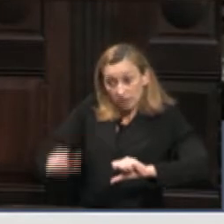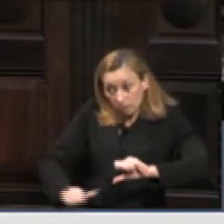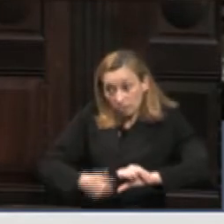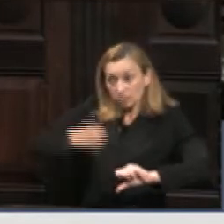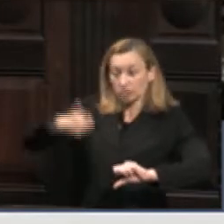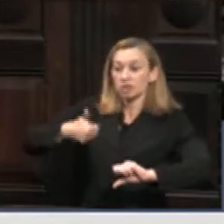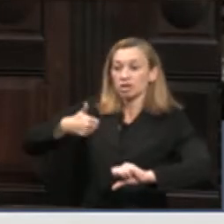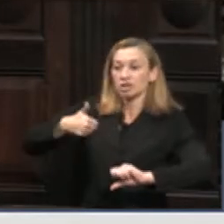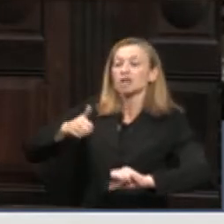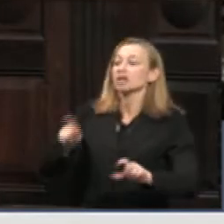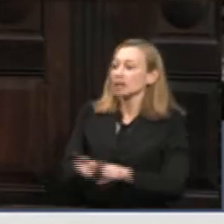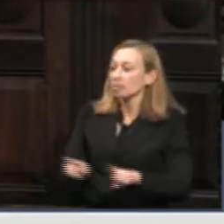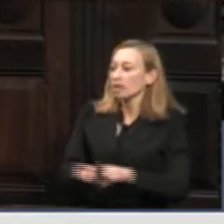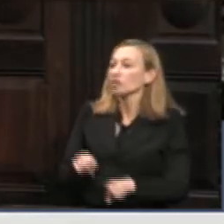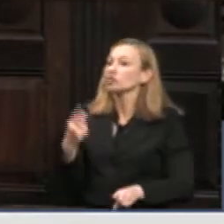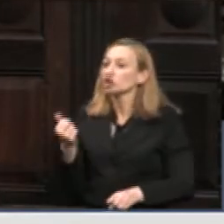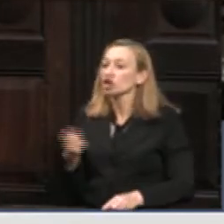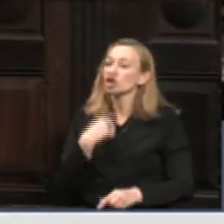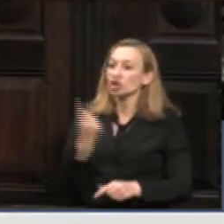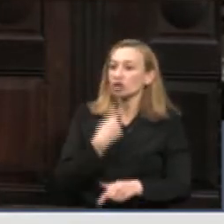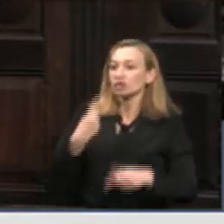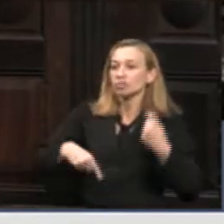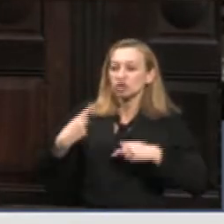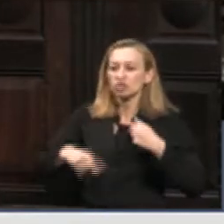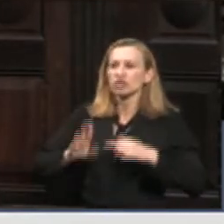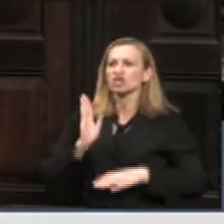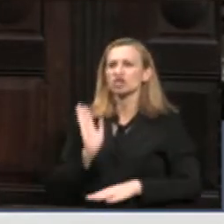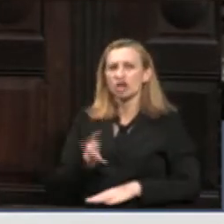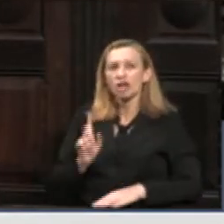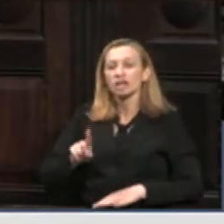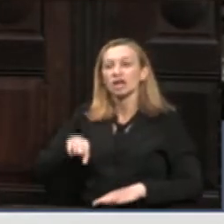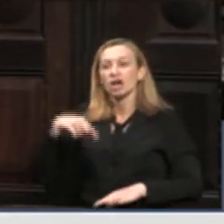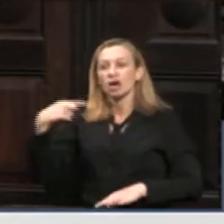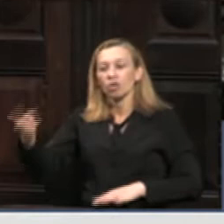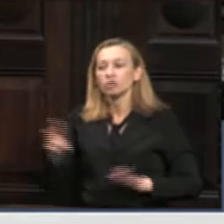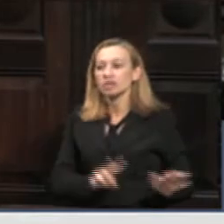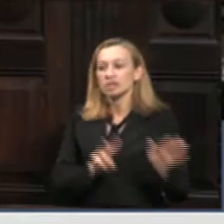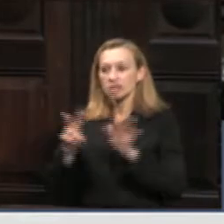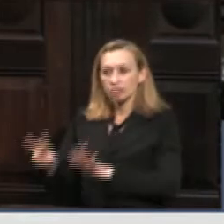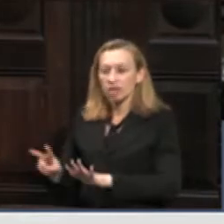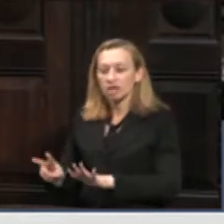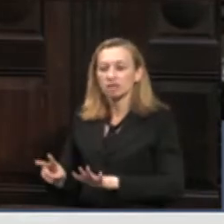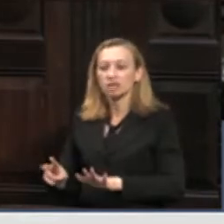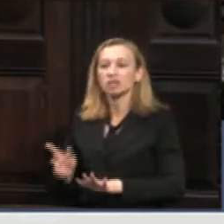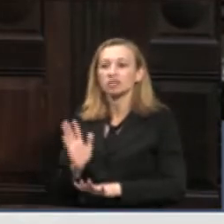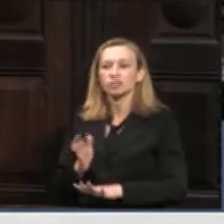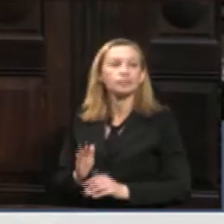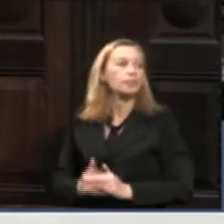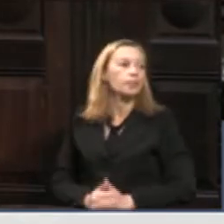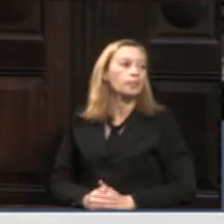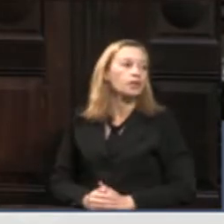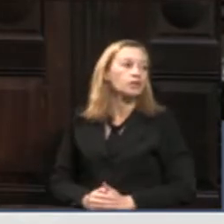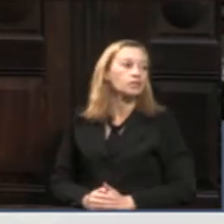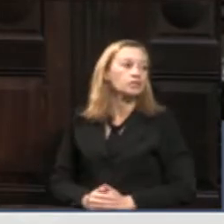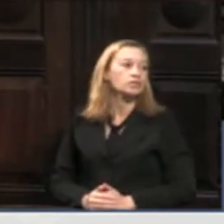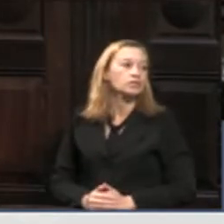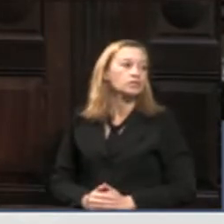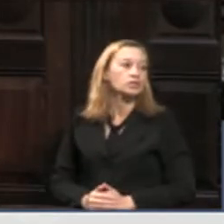vamos discutir já a partir da semana que vem, deputado Eliomar Coelho, que vem com um